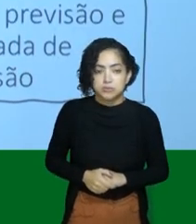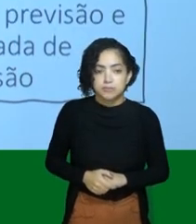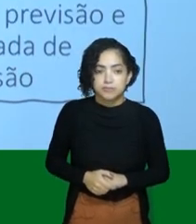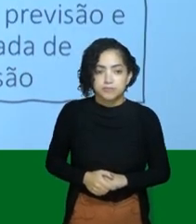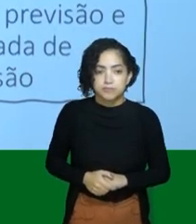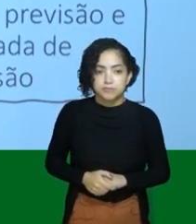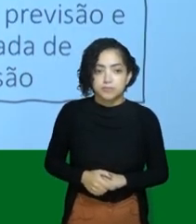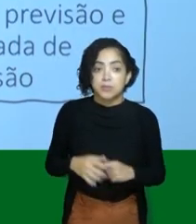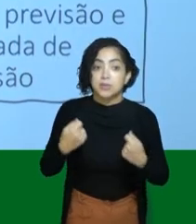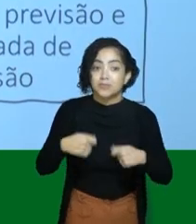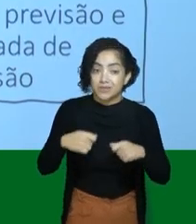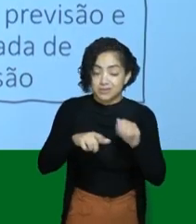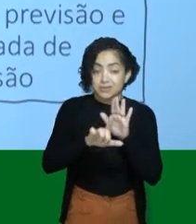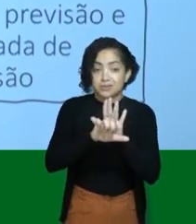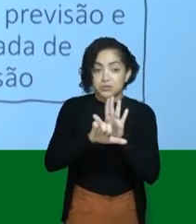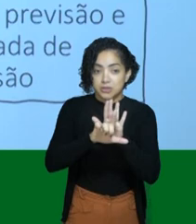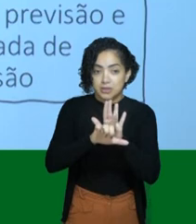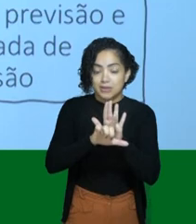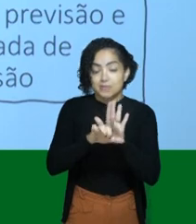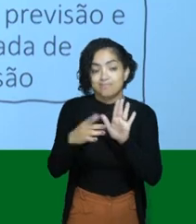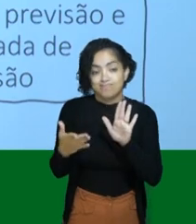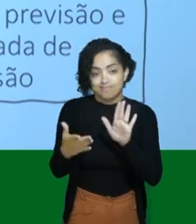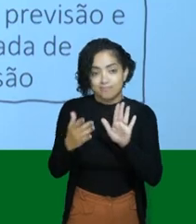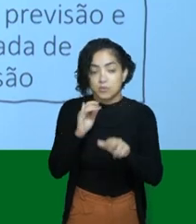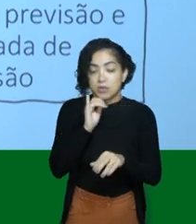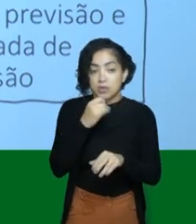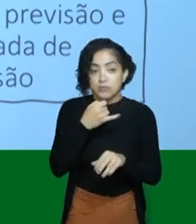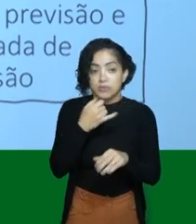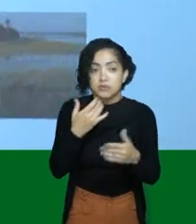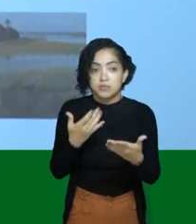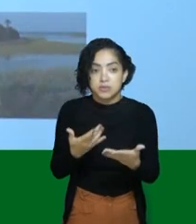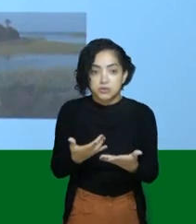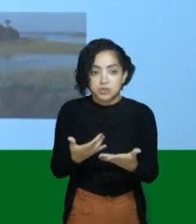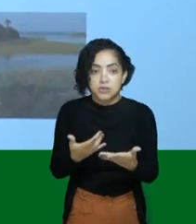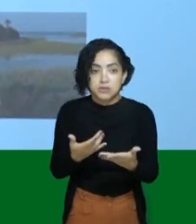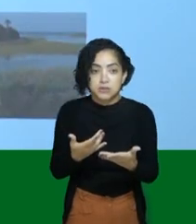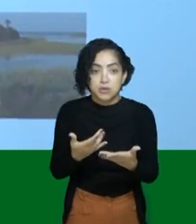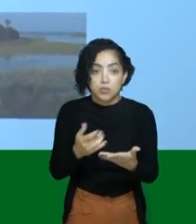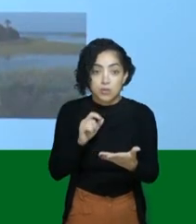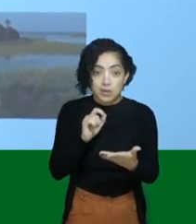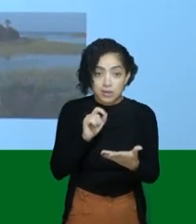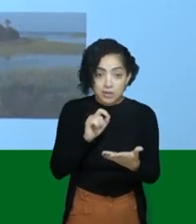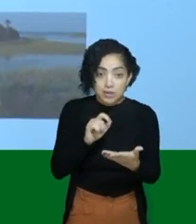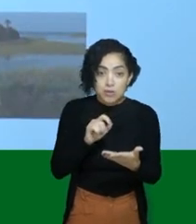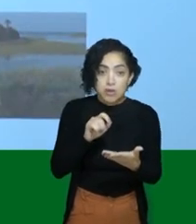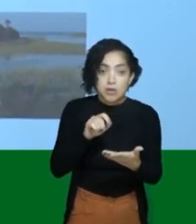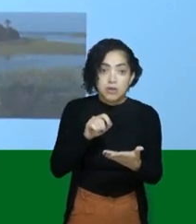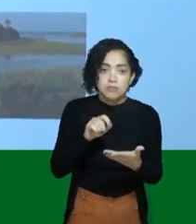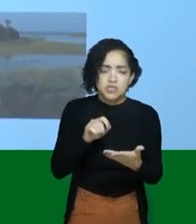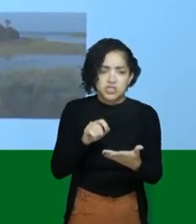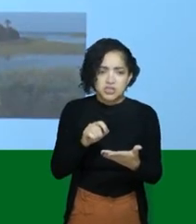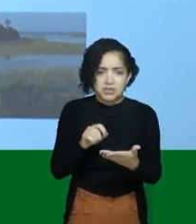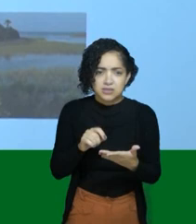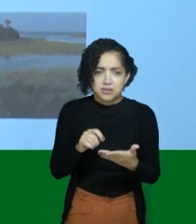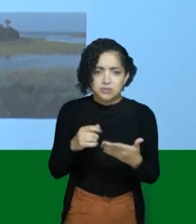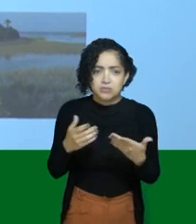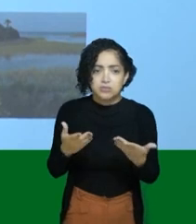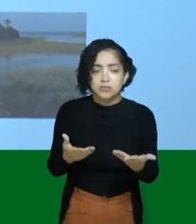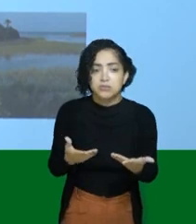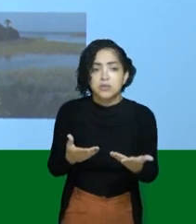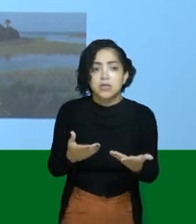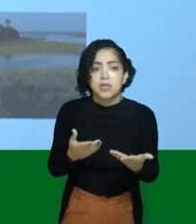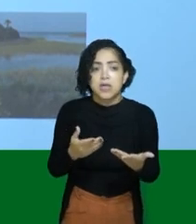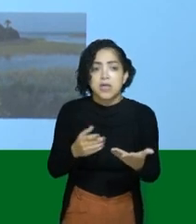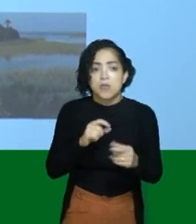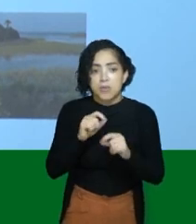Né? E isso precisa de legislação. Infelizmente, a parte de mitigação, gente, essa parte de mitigação, ela é uma parte